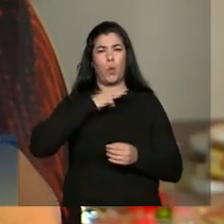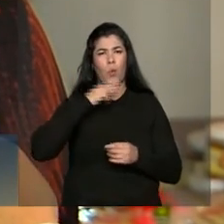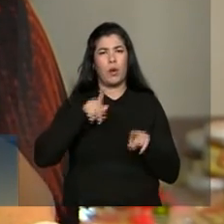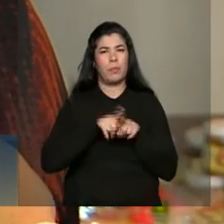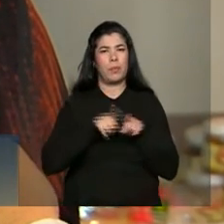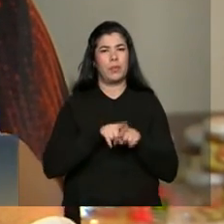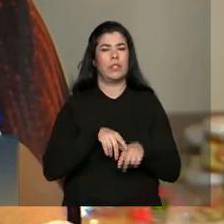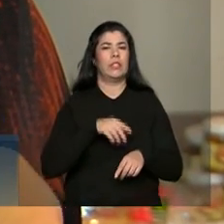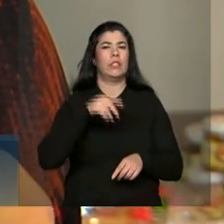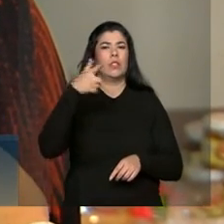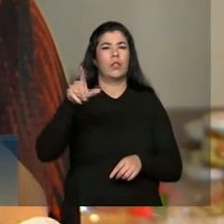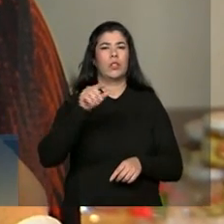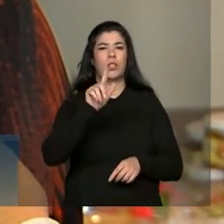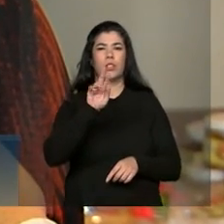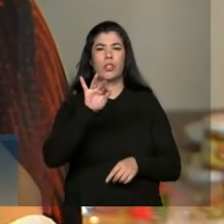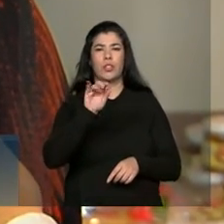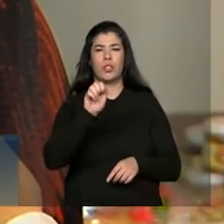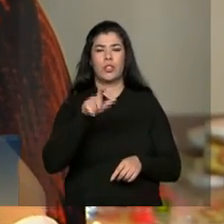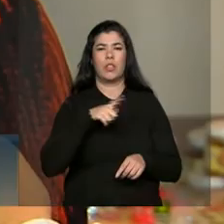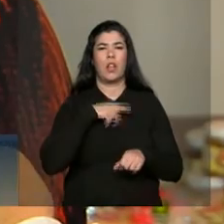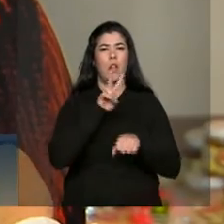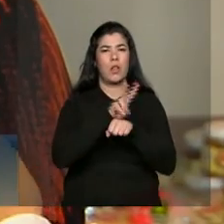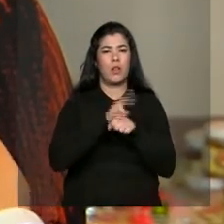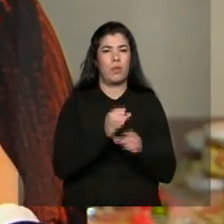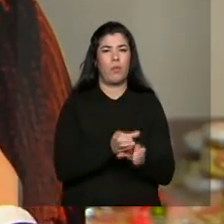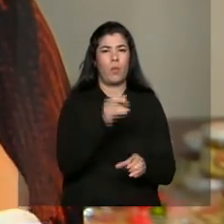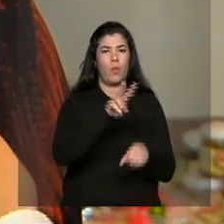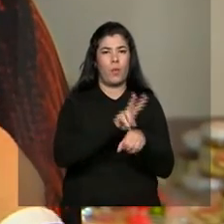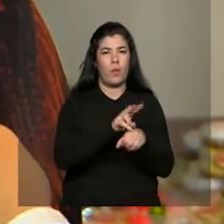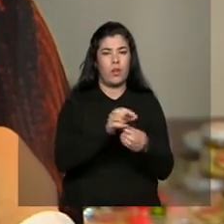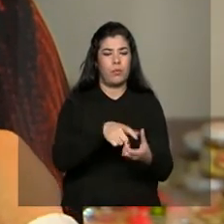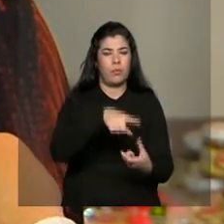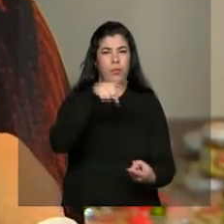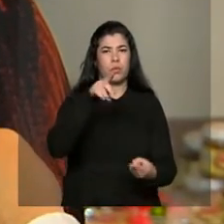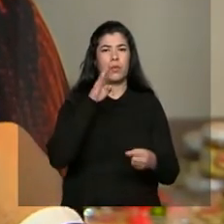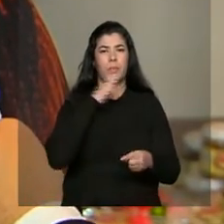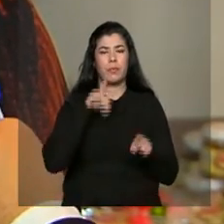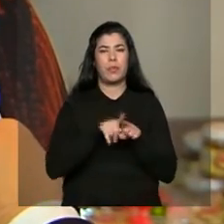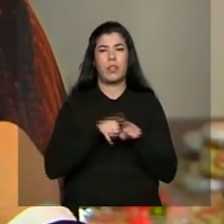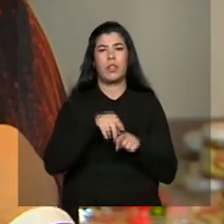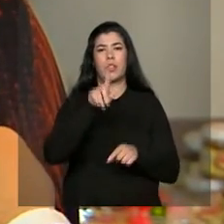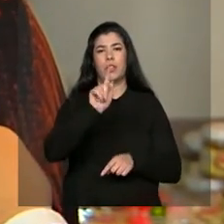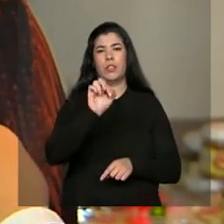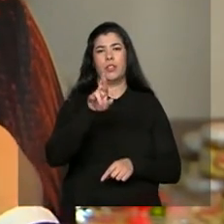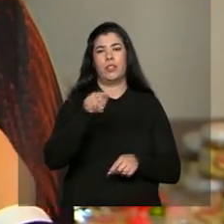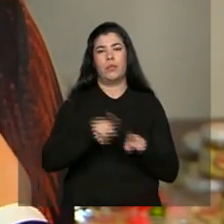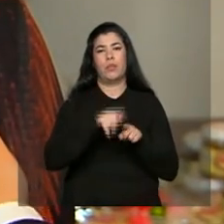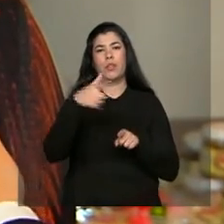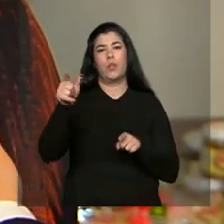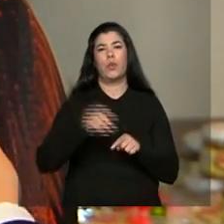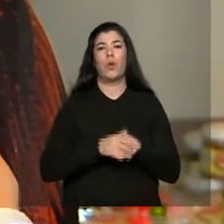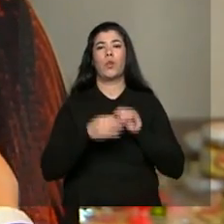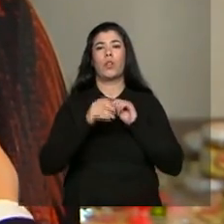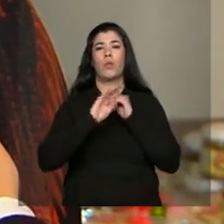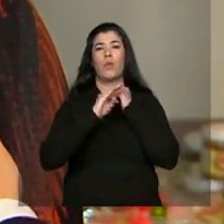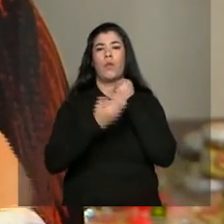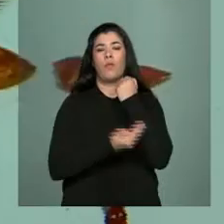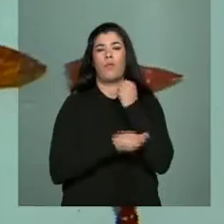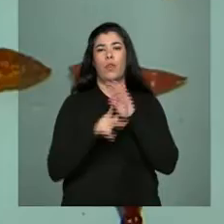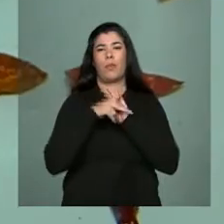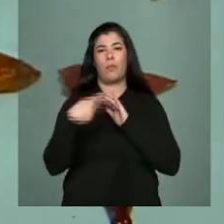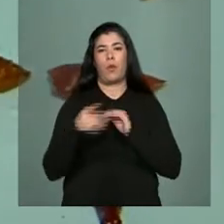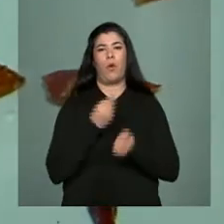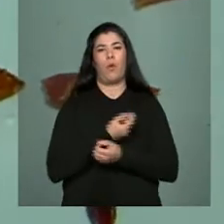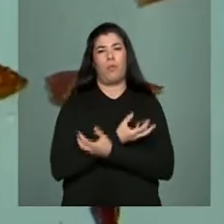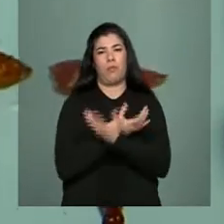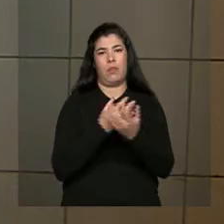a geleia de conserva e a geleia de gengibre e geleia de cagaita, que é uma fruta do cerrado também.